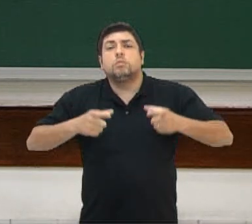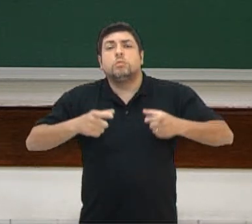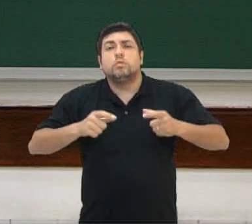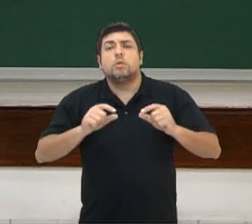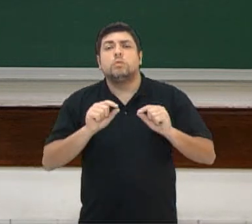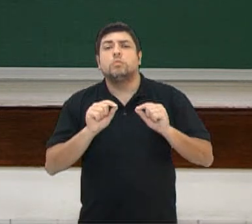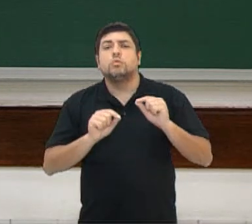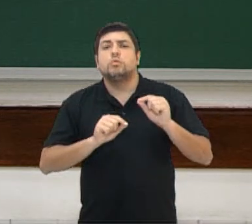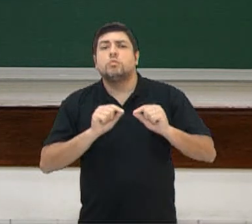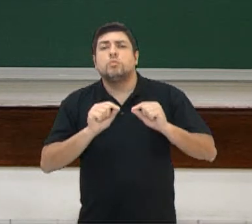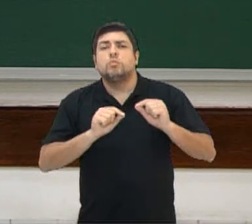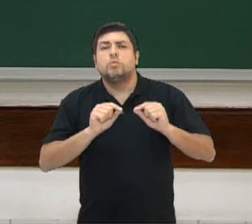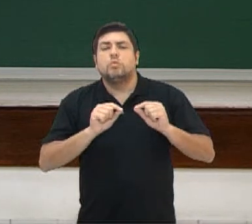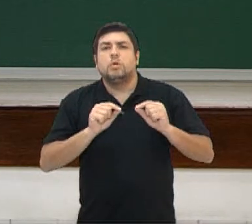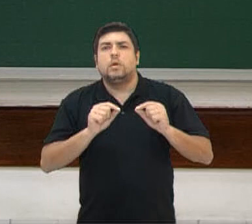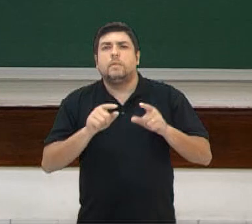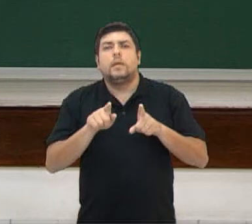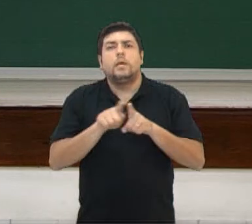às vezes,